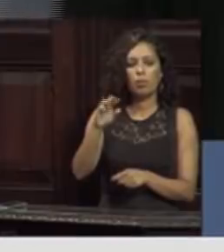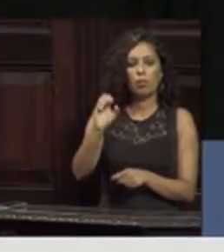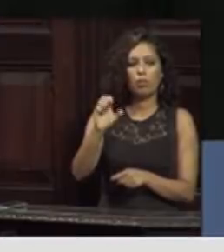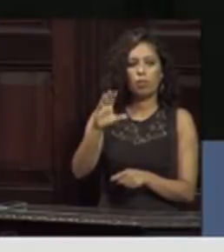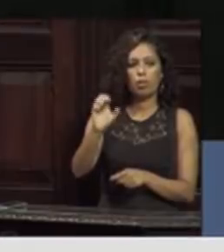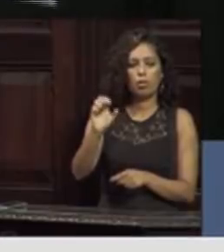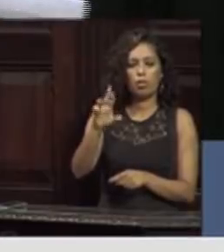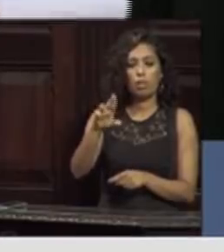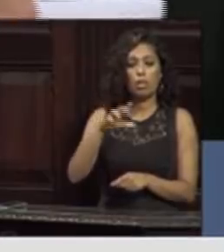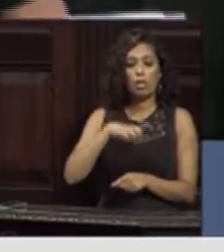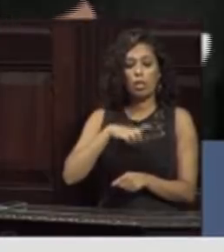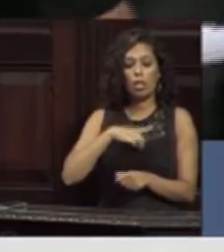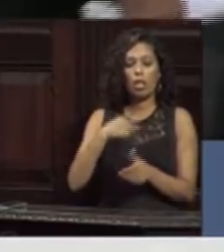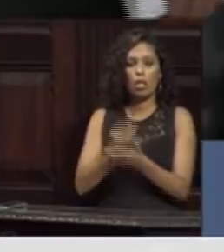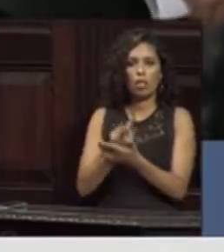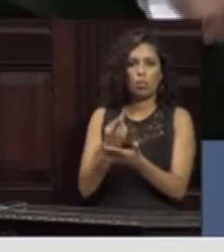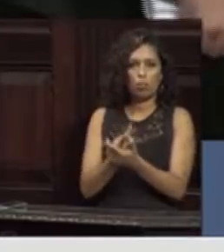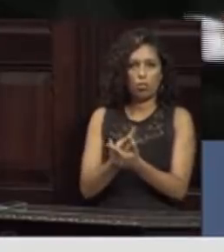um erro.